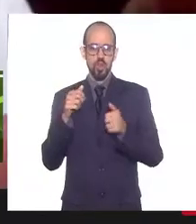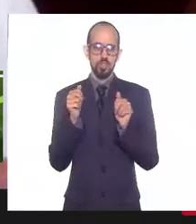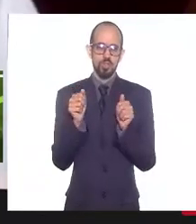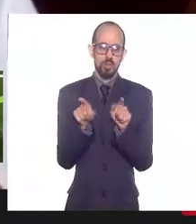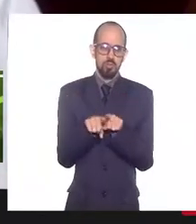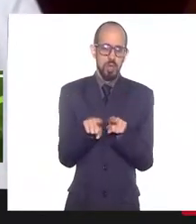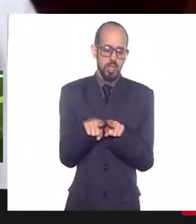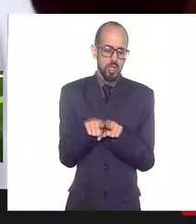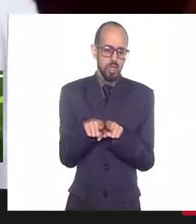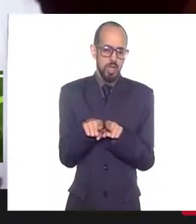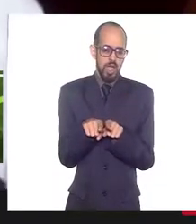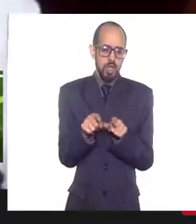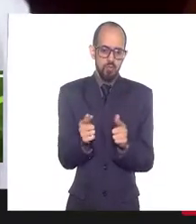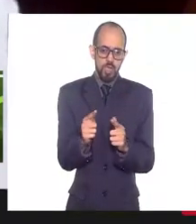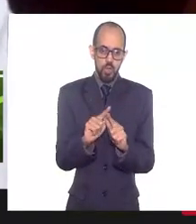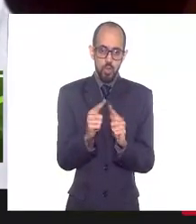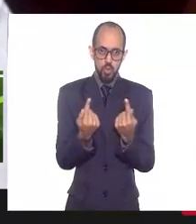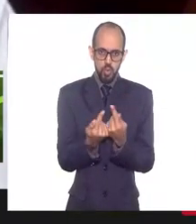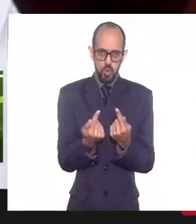aí veio um grupo de